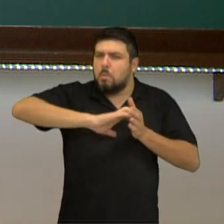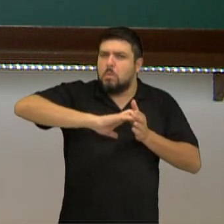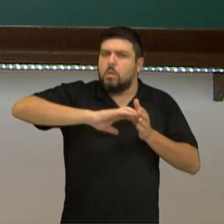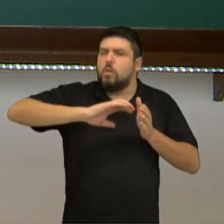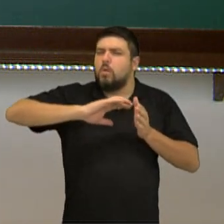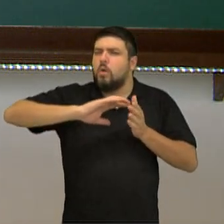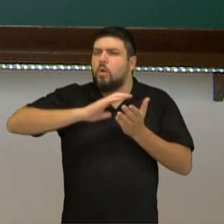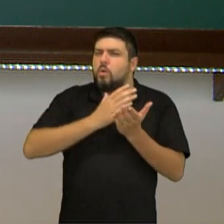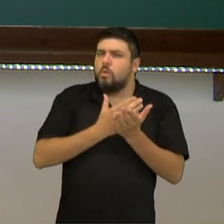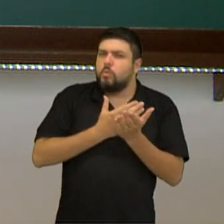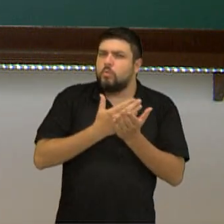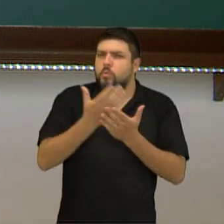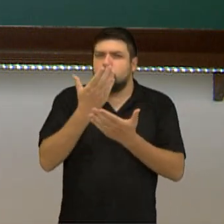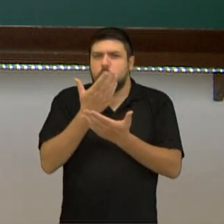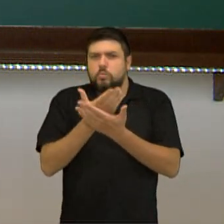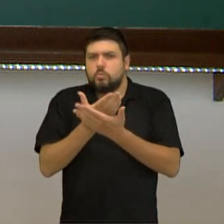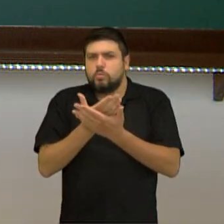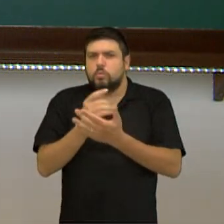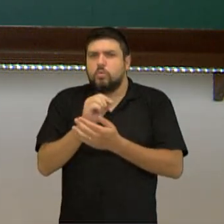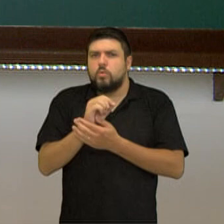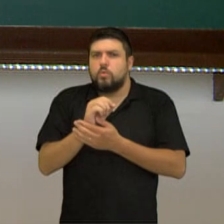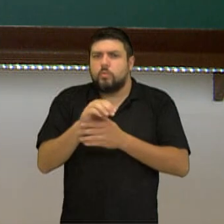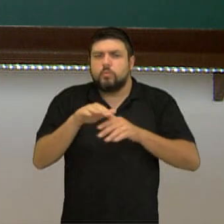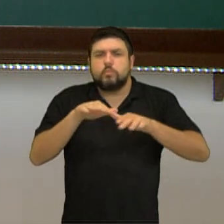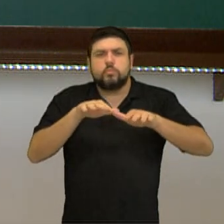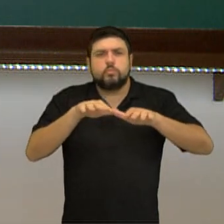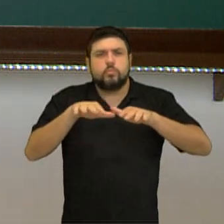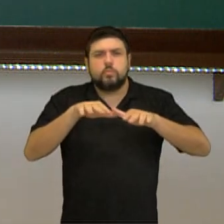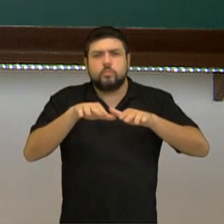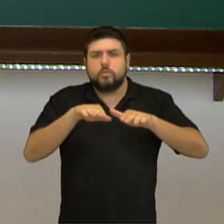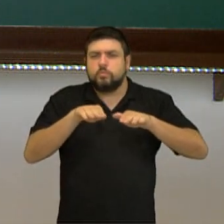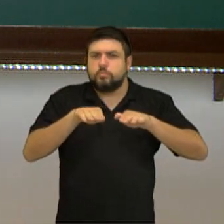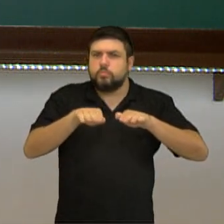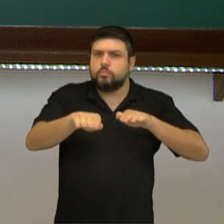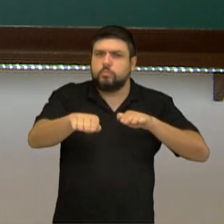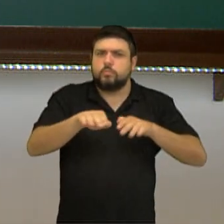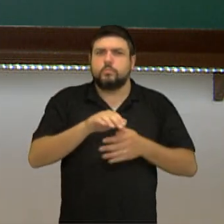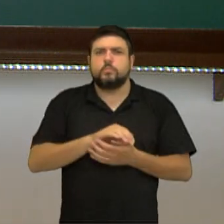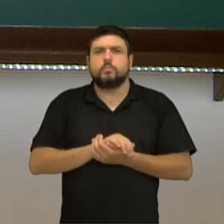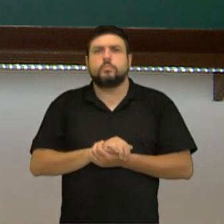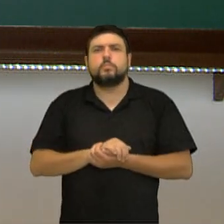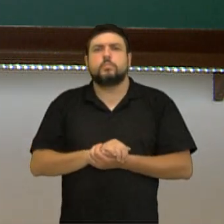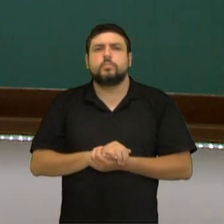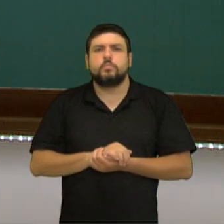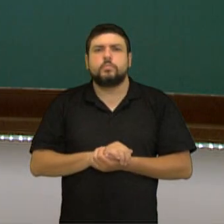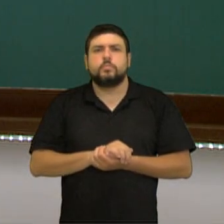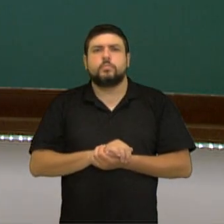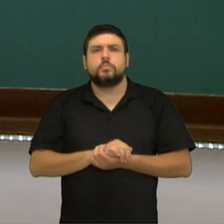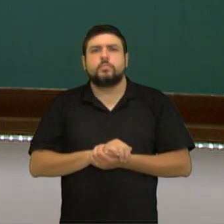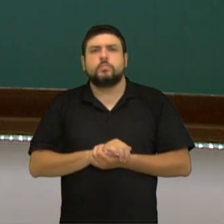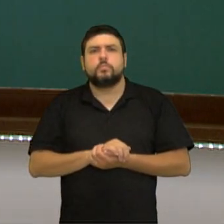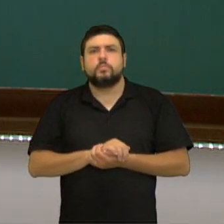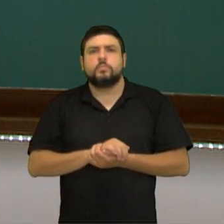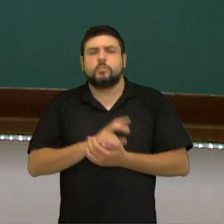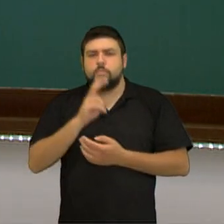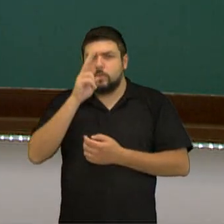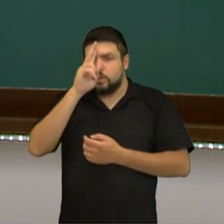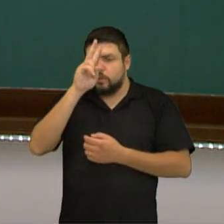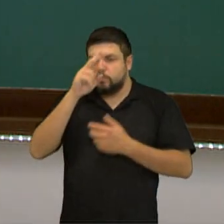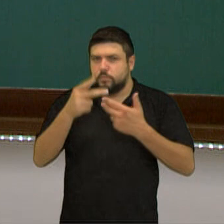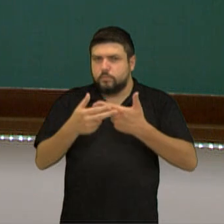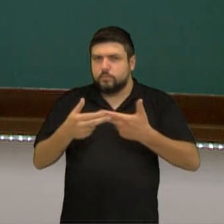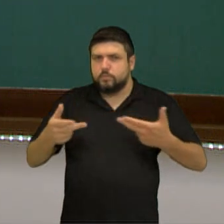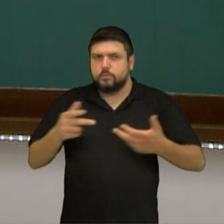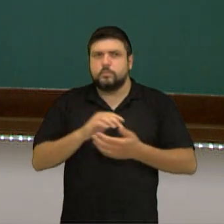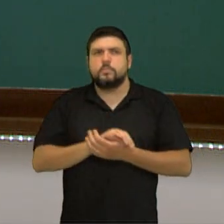sobre quantidade de movimento. Então, vamos lá. Então, lembrando algumas coisas,